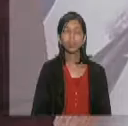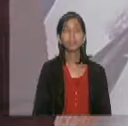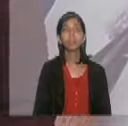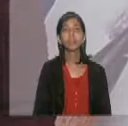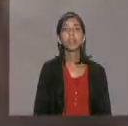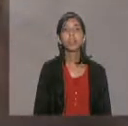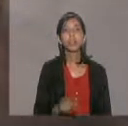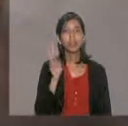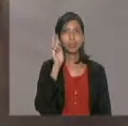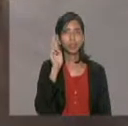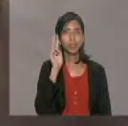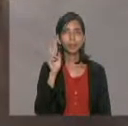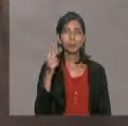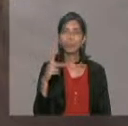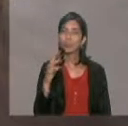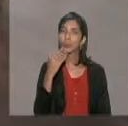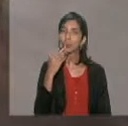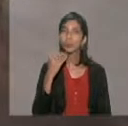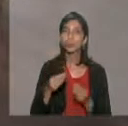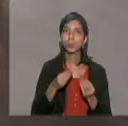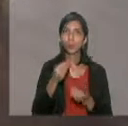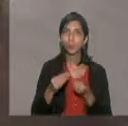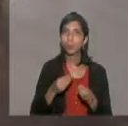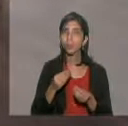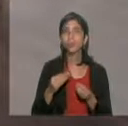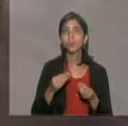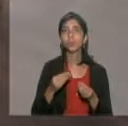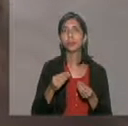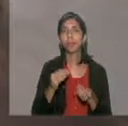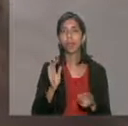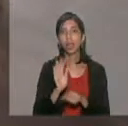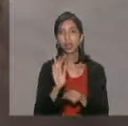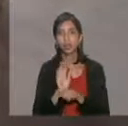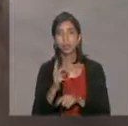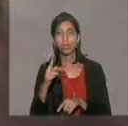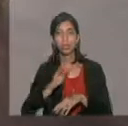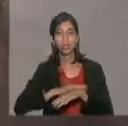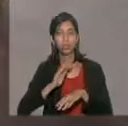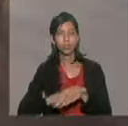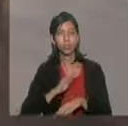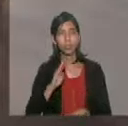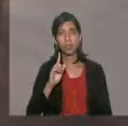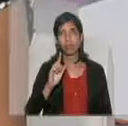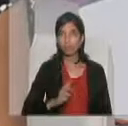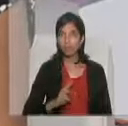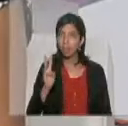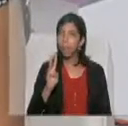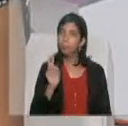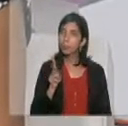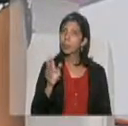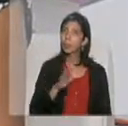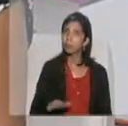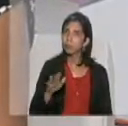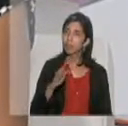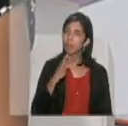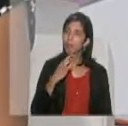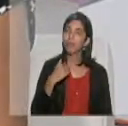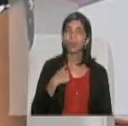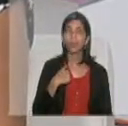peito. Faz também a compressão. Com a cabecinha para cima. Assim, aí ela já fica horizontal, né? Virado para cima. E aí repete a manobra até que a criança